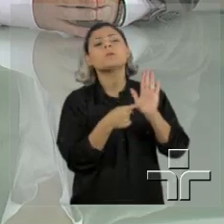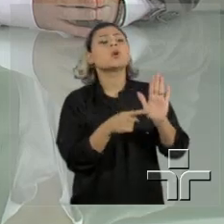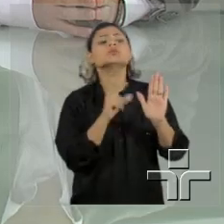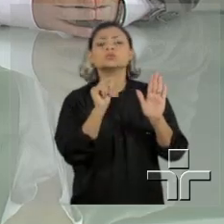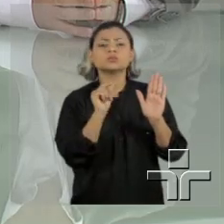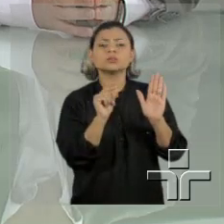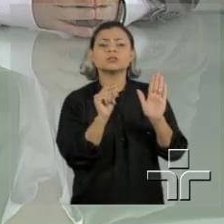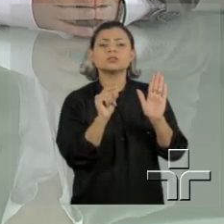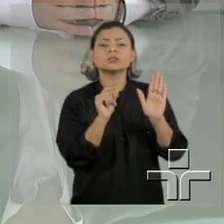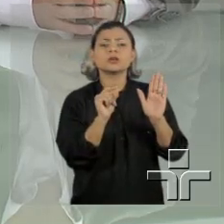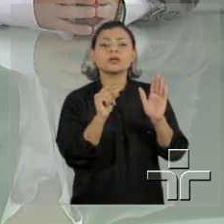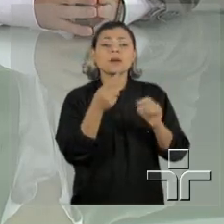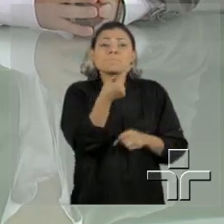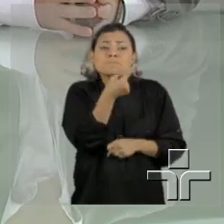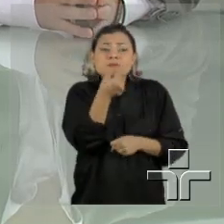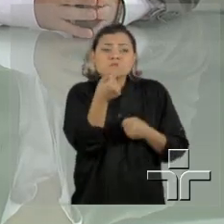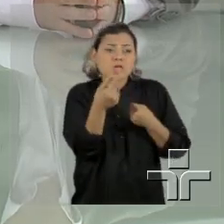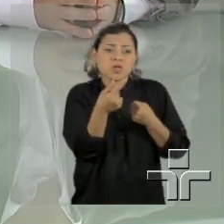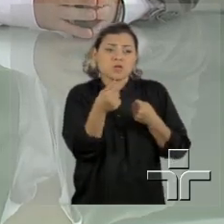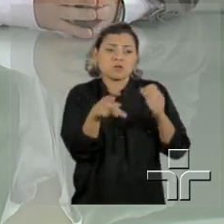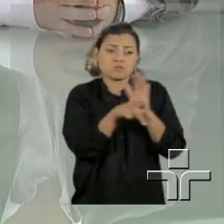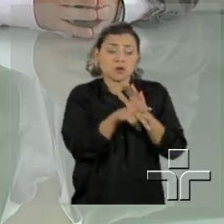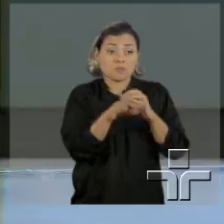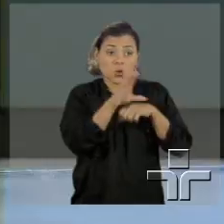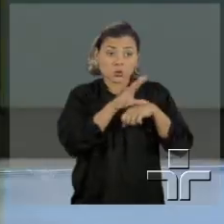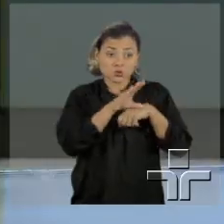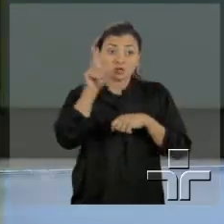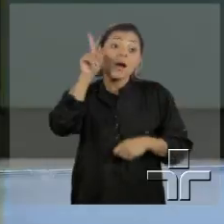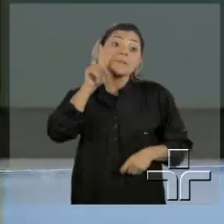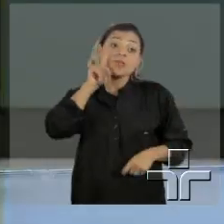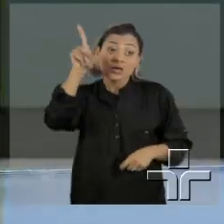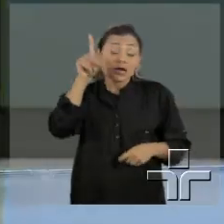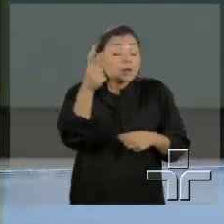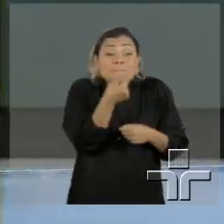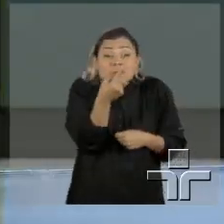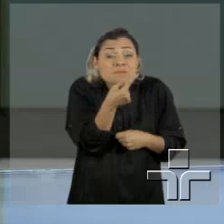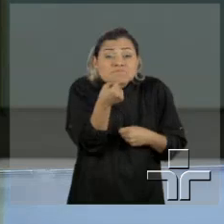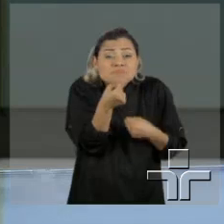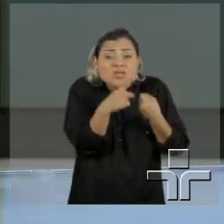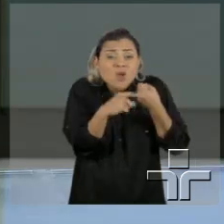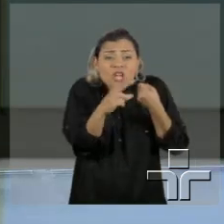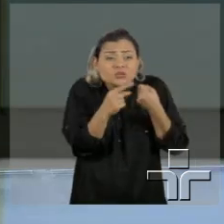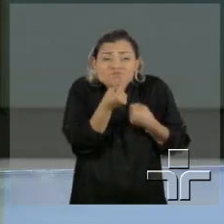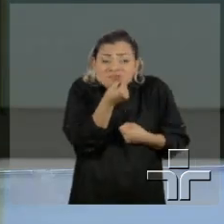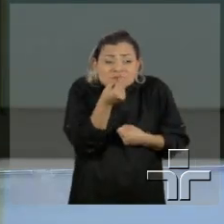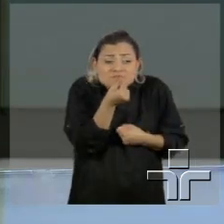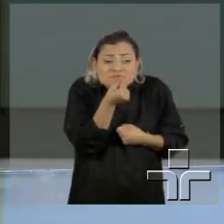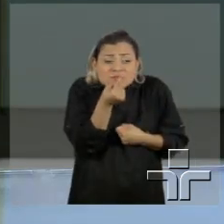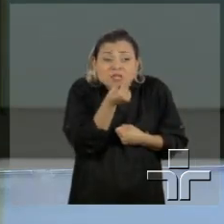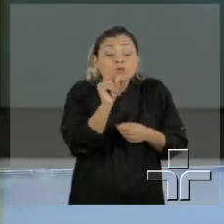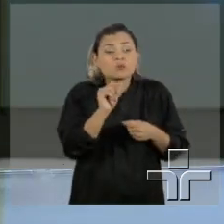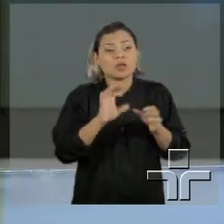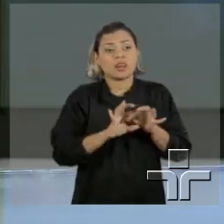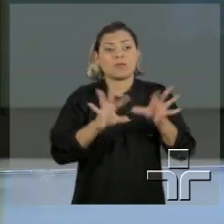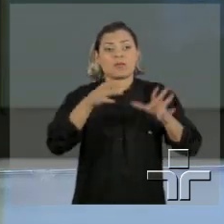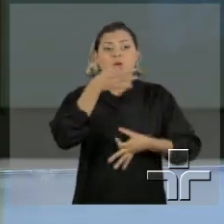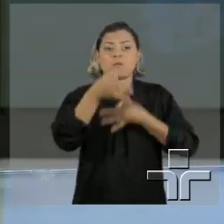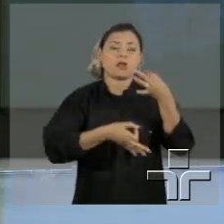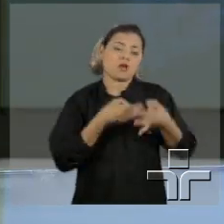primeiro inciso da Constituição americana, a primeira regra, o primeiro número, a primeira coisa que se fala é liberdade de expressão,